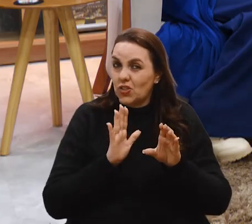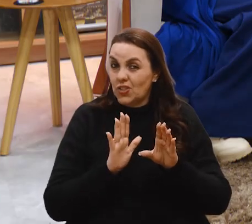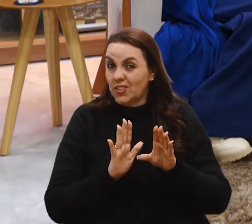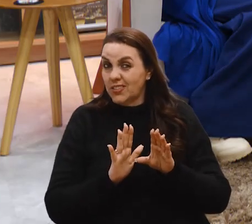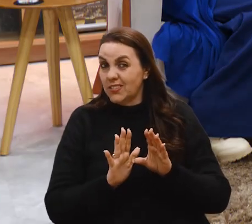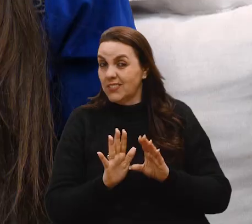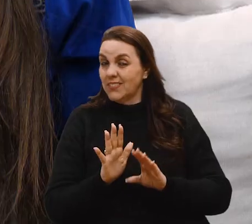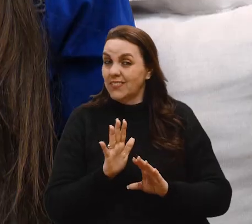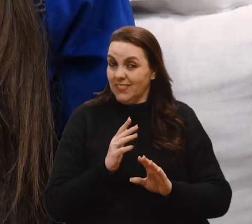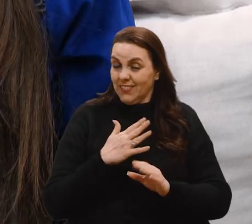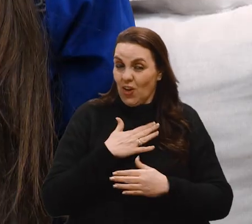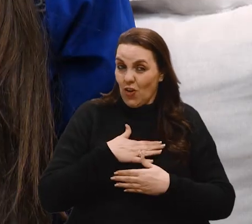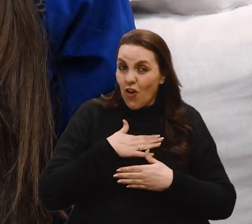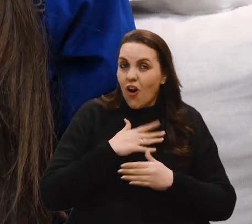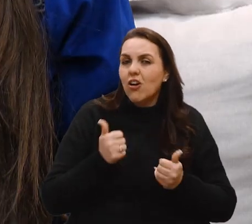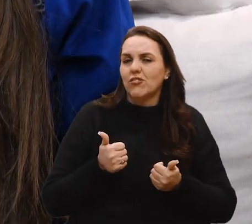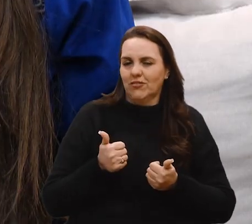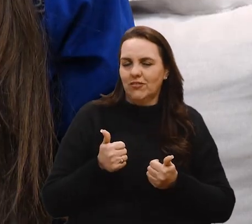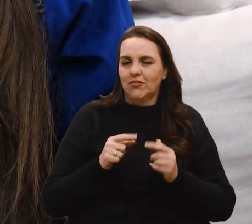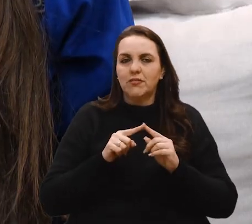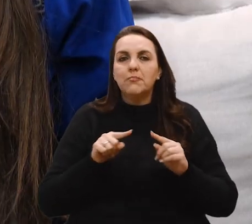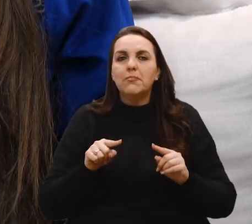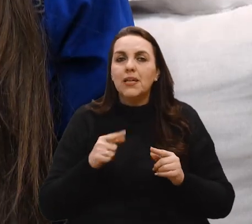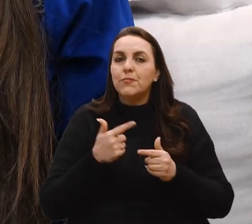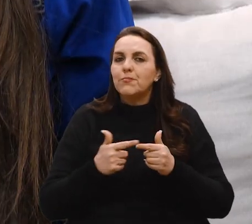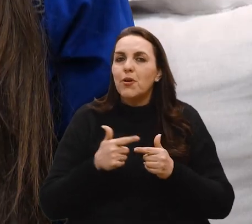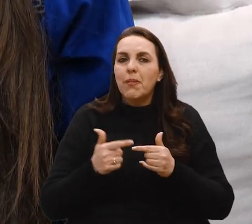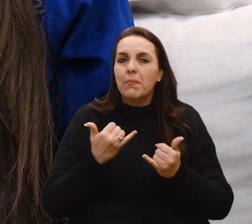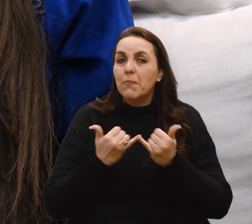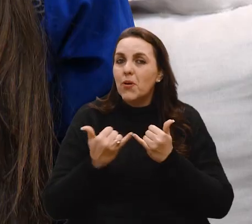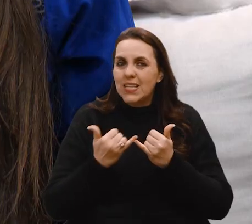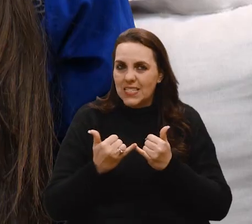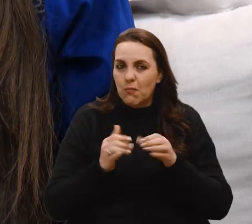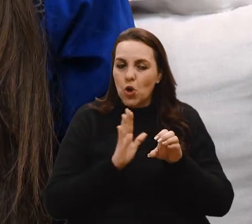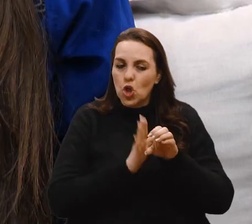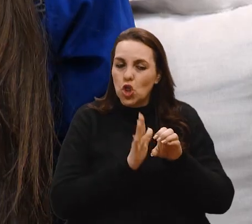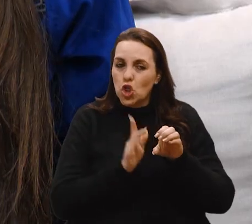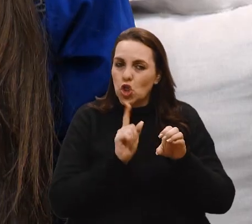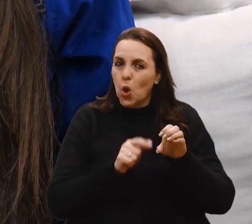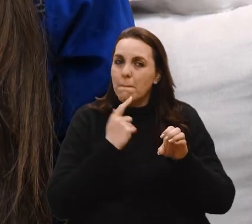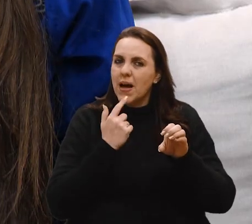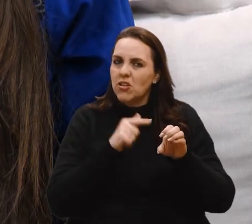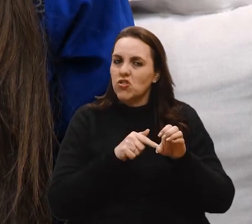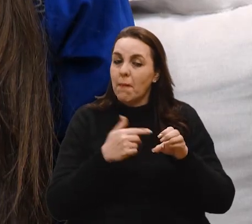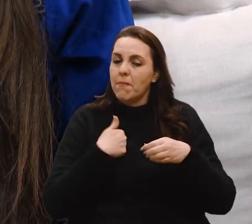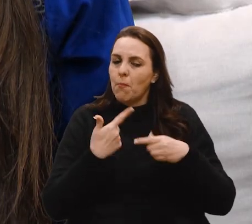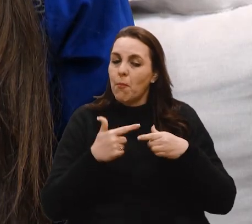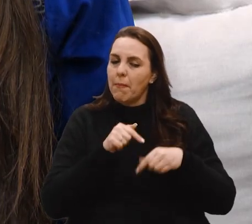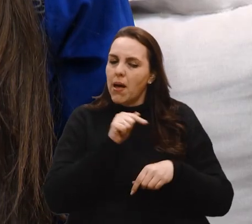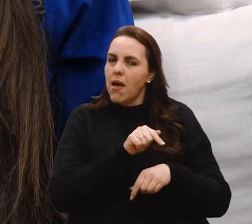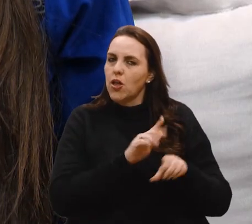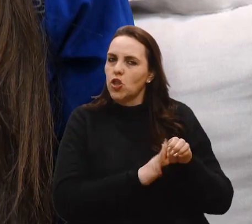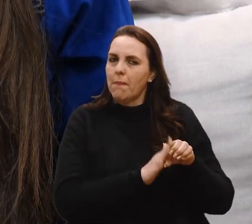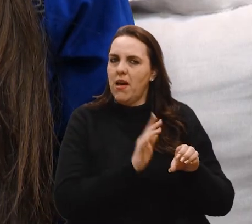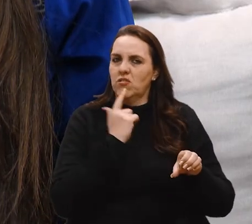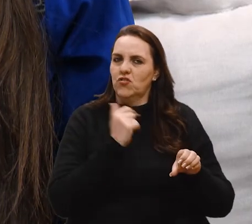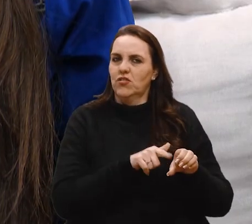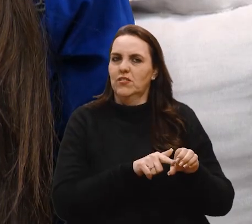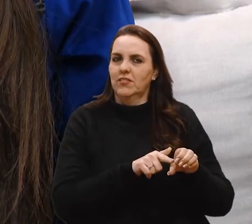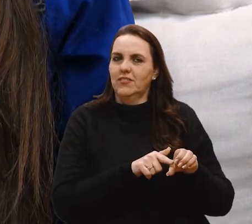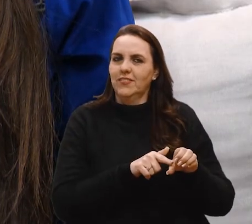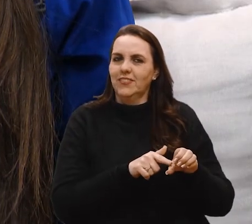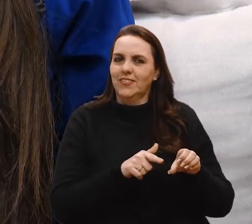tudo, eu gosto. Entendeu? Mas o problema, por exemplo, ali na questão do tomate era o tomate em si.